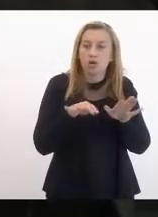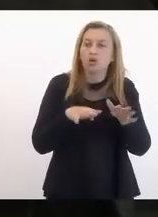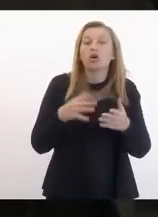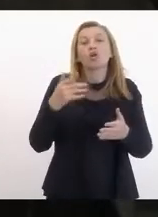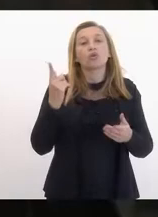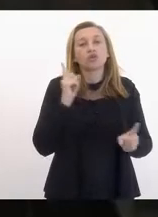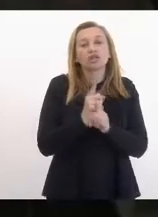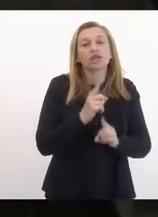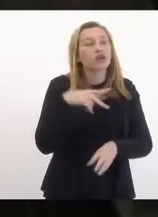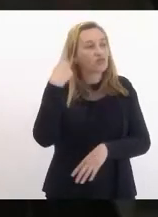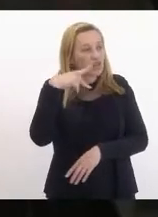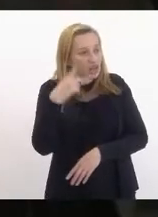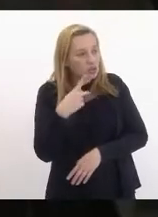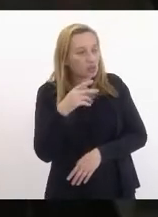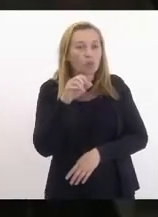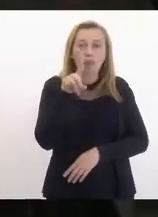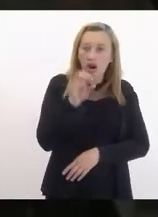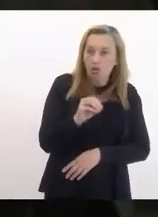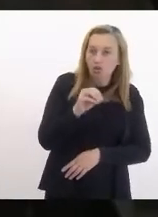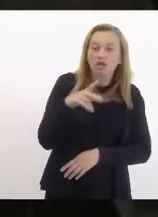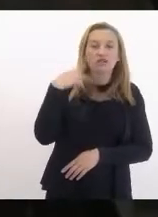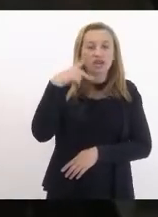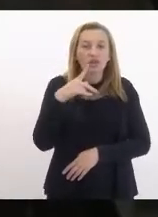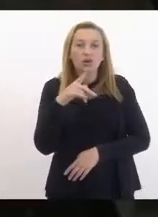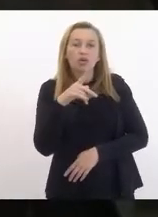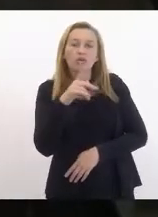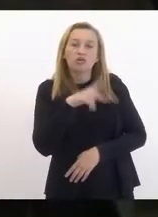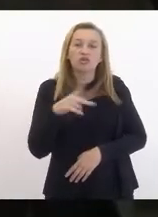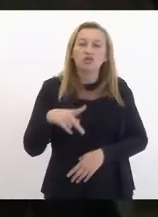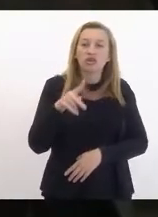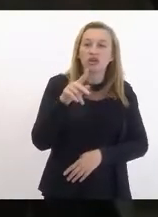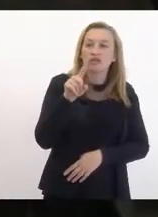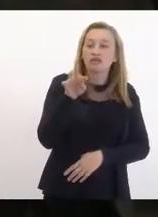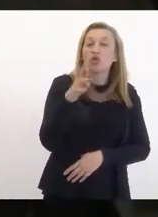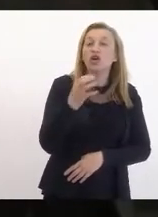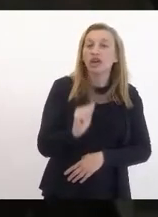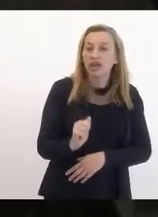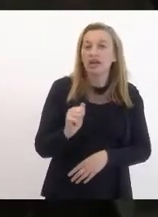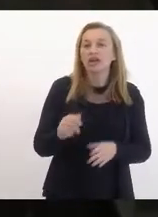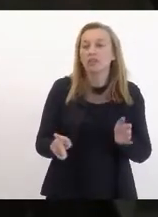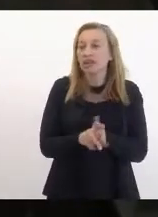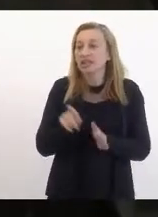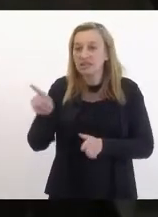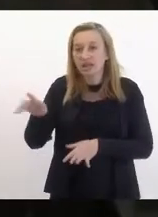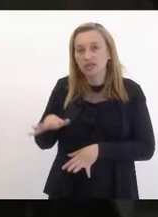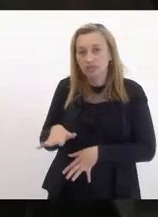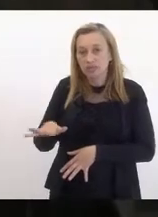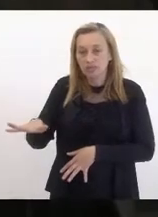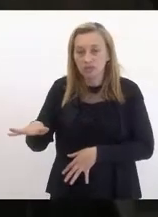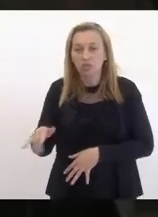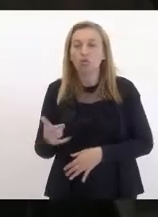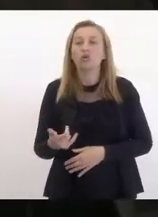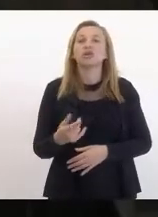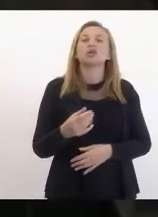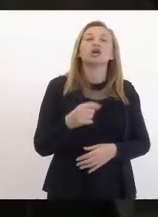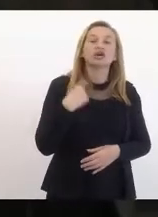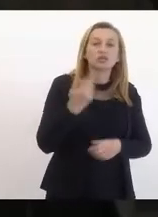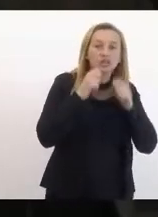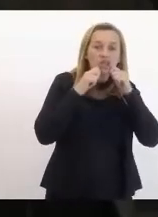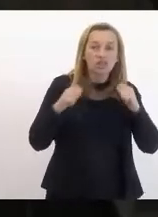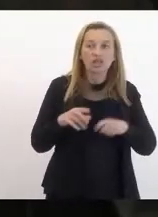Paulo Eduardo Gomes, o vereador professor Túlio, a vereadora professora Valquíria, que é do Morro do Palácio, residente do Morro do Palácio. Nossa assessoria já estava